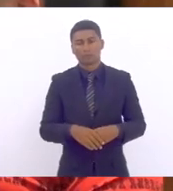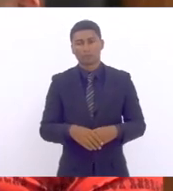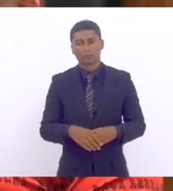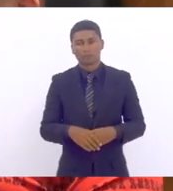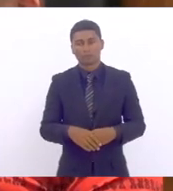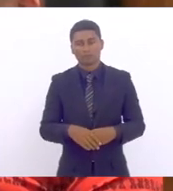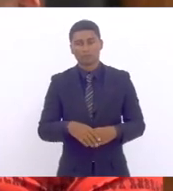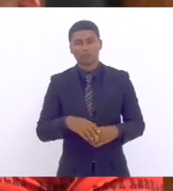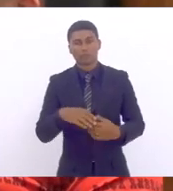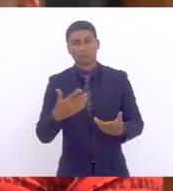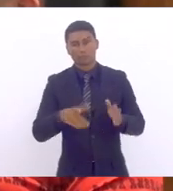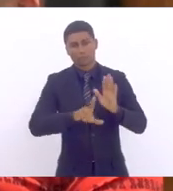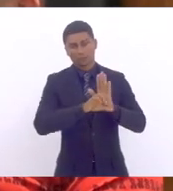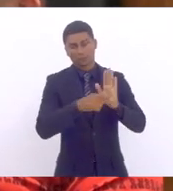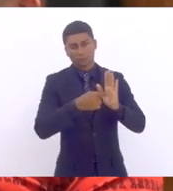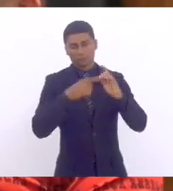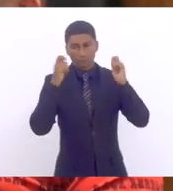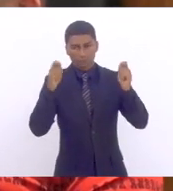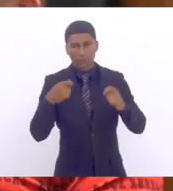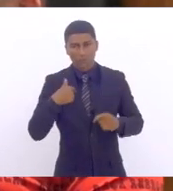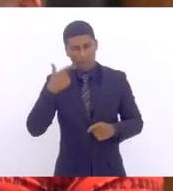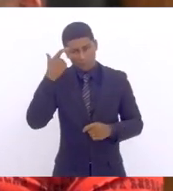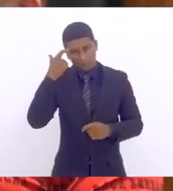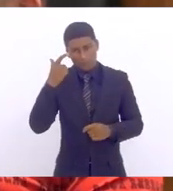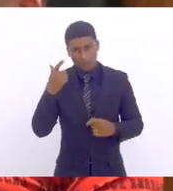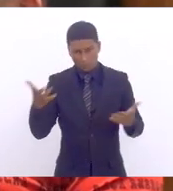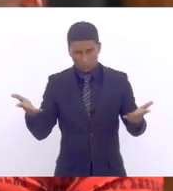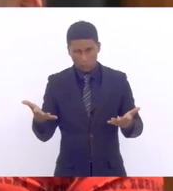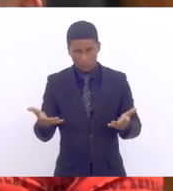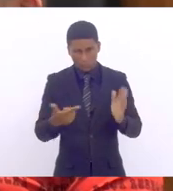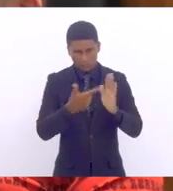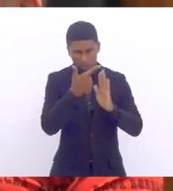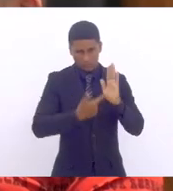pelo Estatuto do Torcedor, eu me pergunto se hoje ele é colocado em prática.